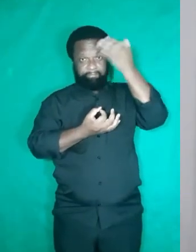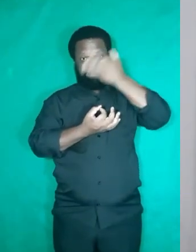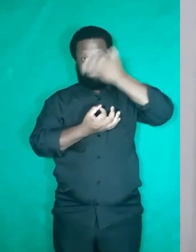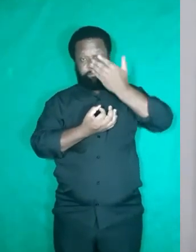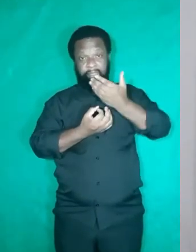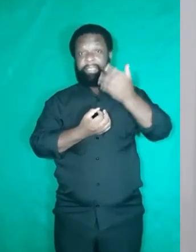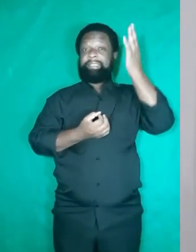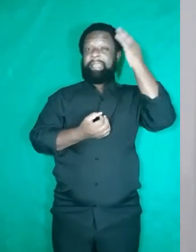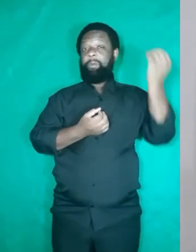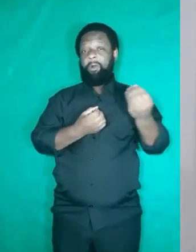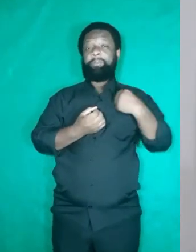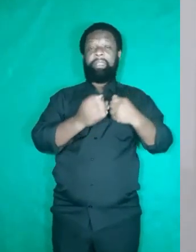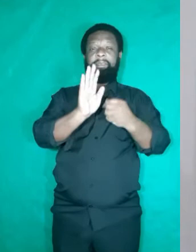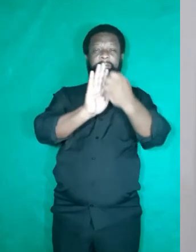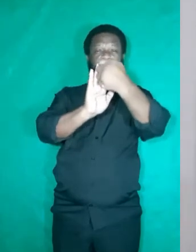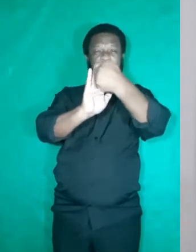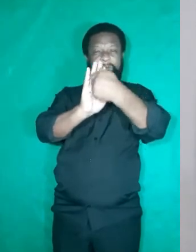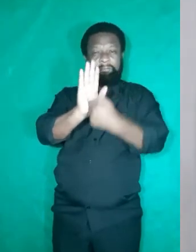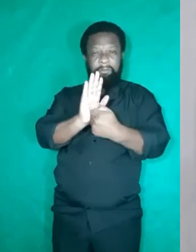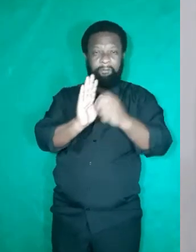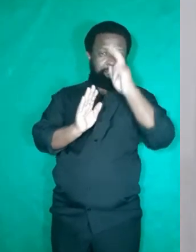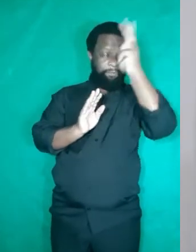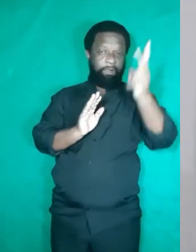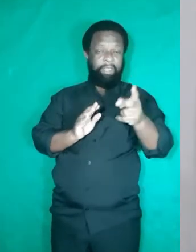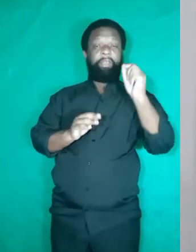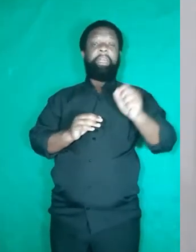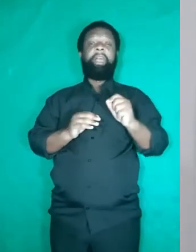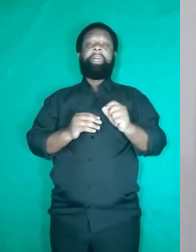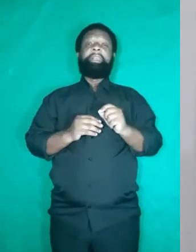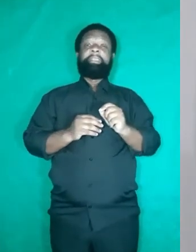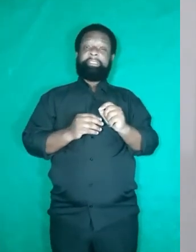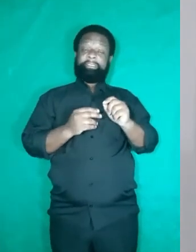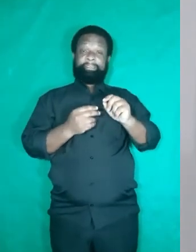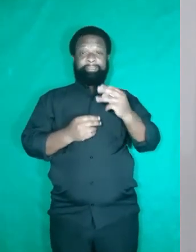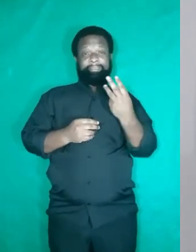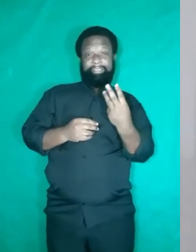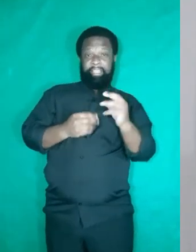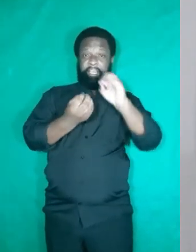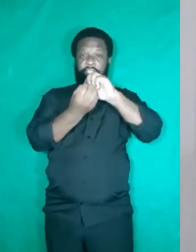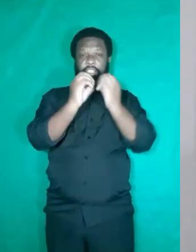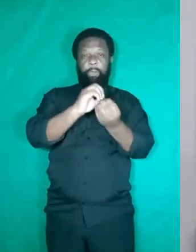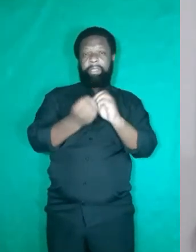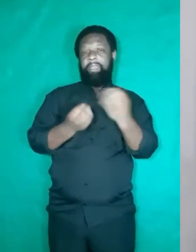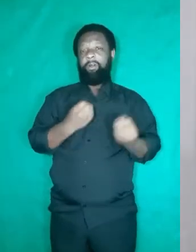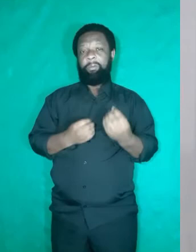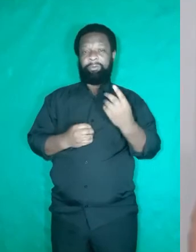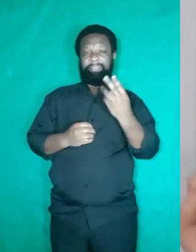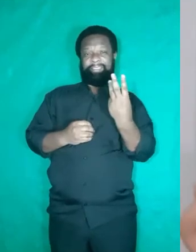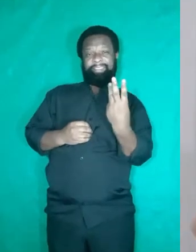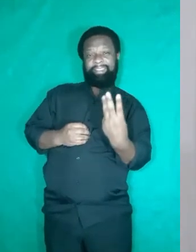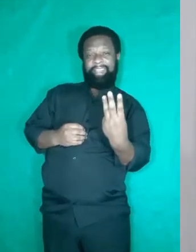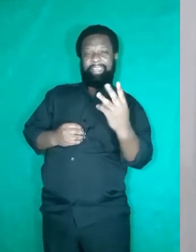uma geometria que é tridimensional, ela não é mais plana, tudo bem? Então, pessoal,